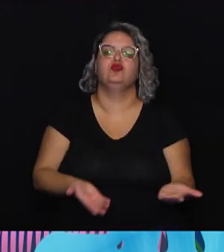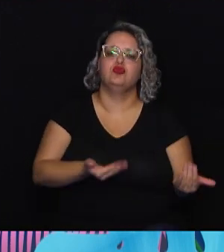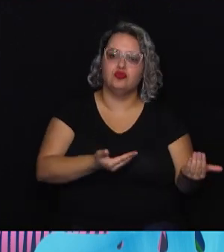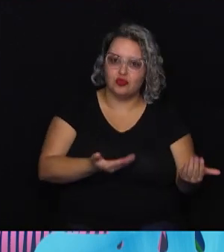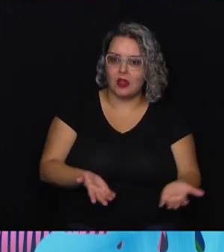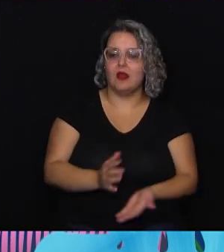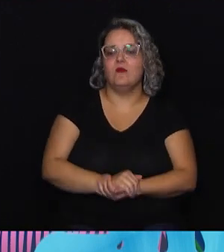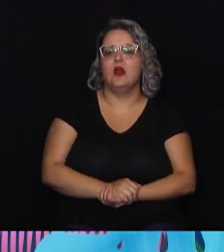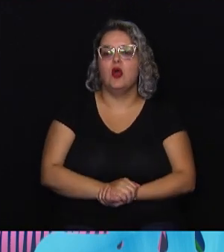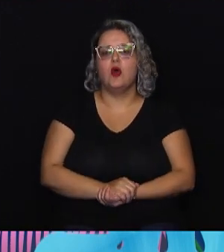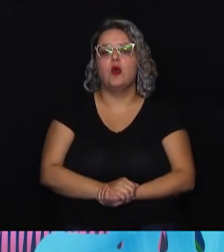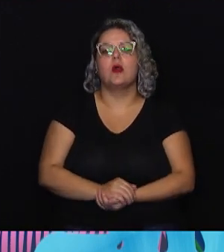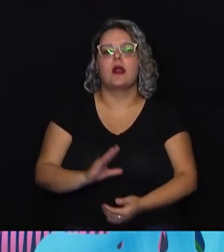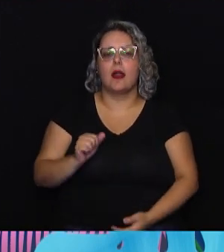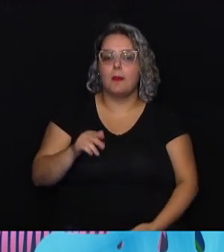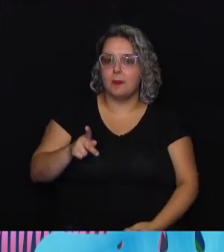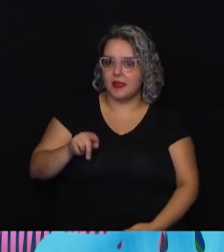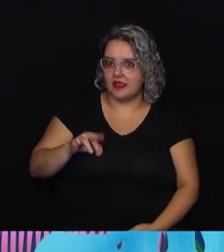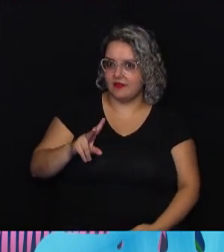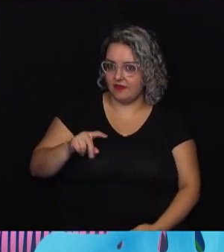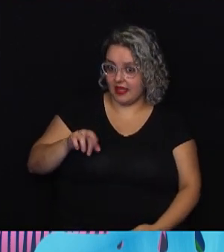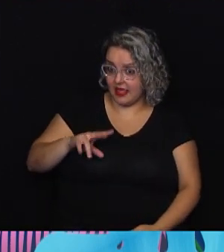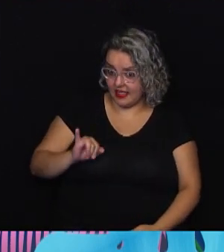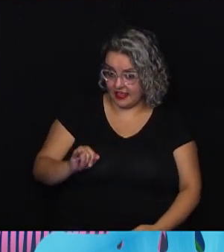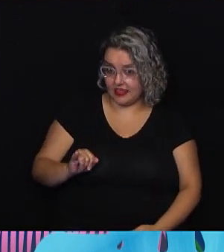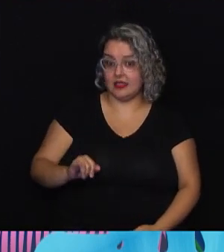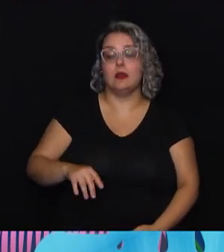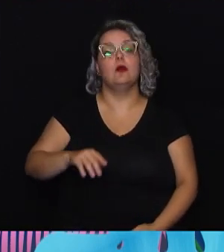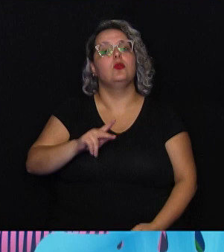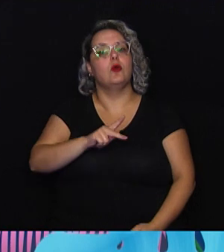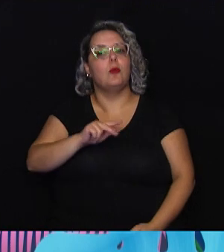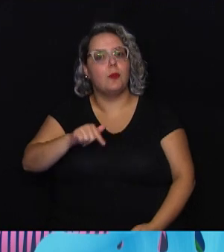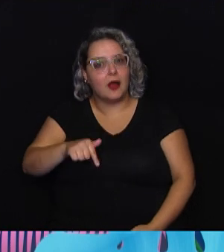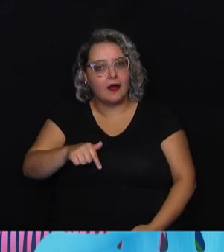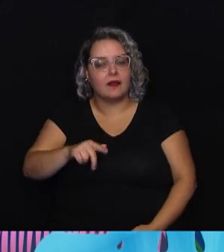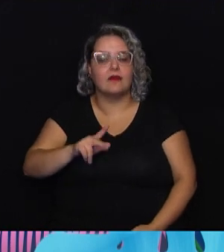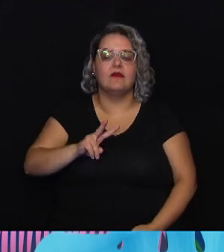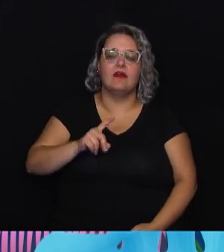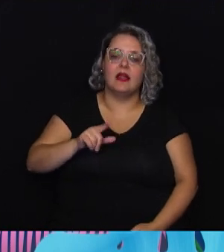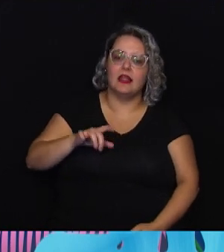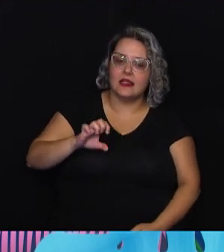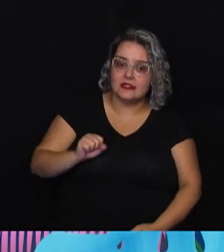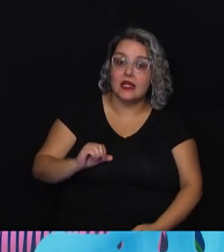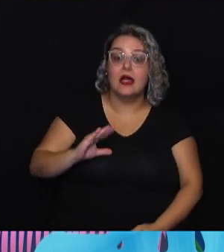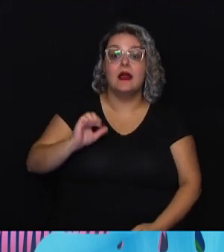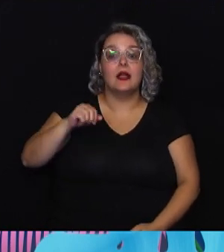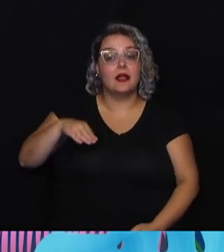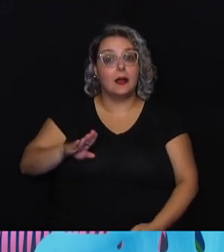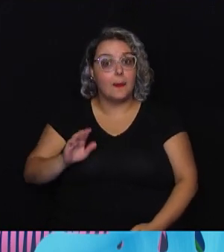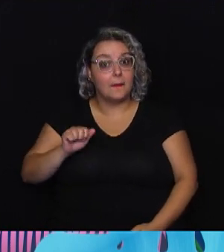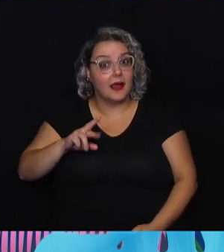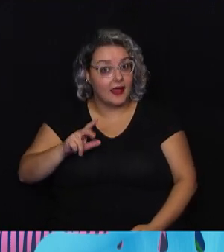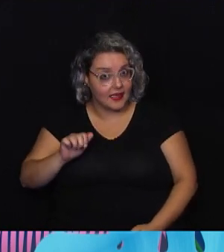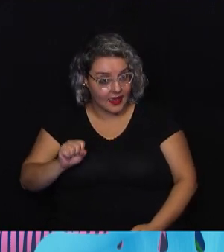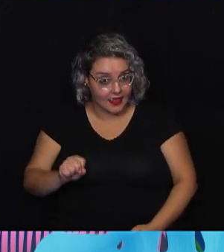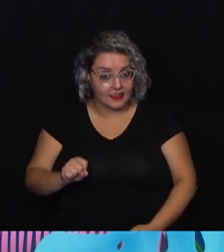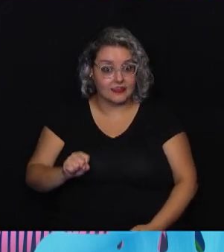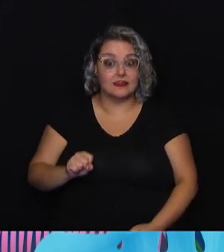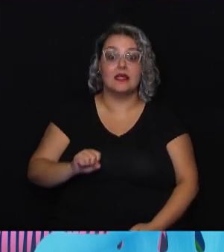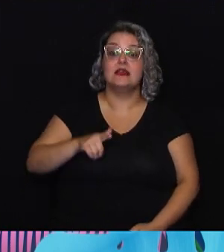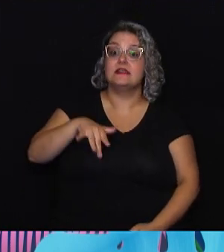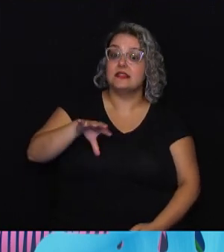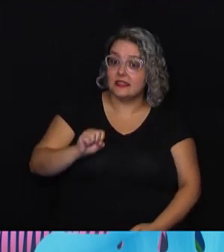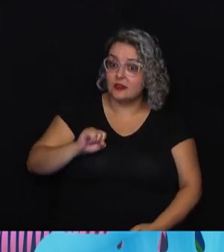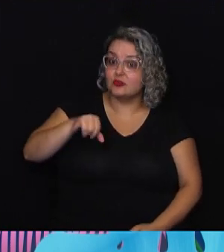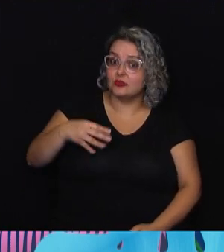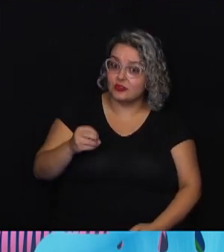Capivari, o Bosque Ferdinando Tille, no Parque Valença, o Bosque dos Cambarás, o Parque Dom Bosco, o Parque São Jorge